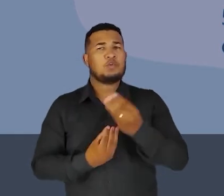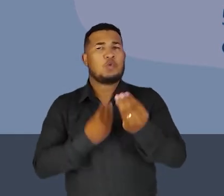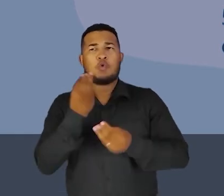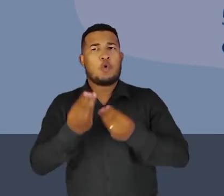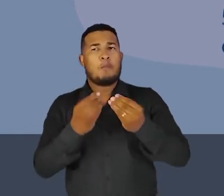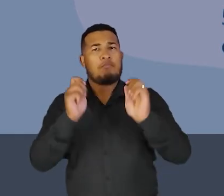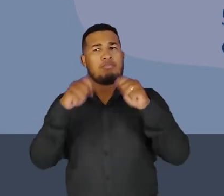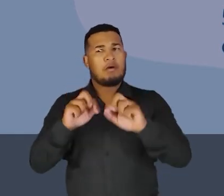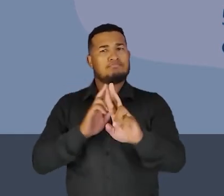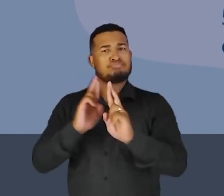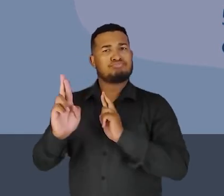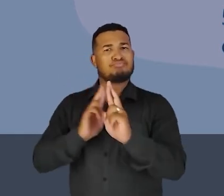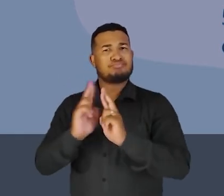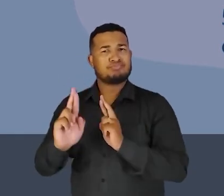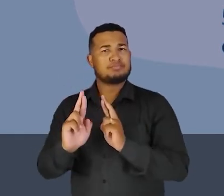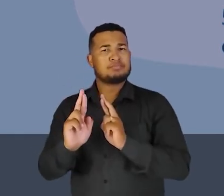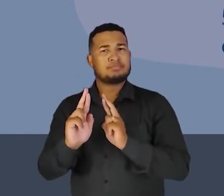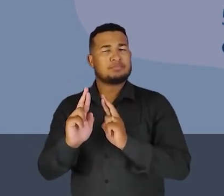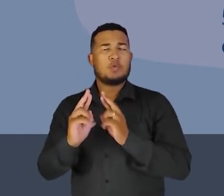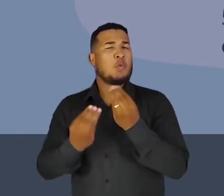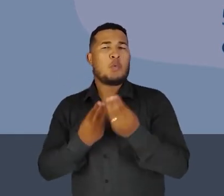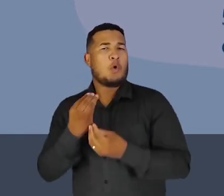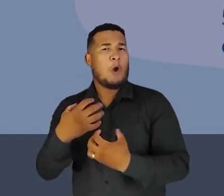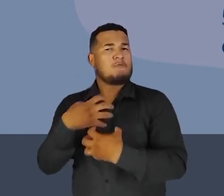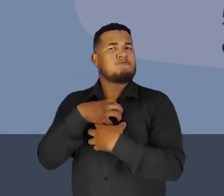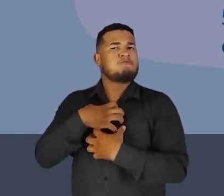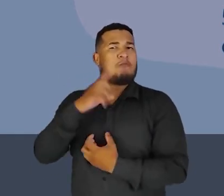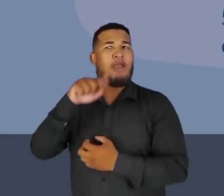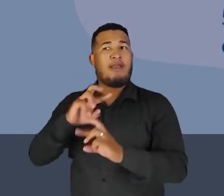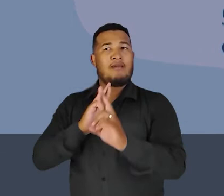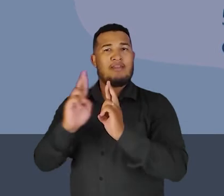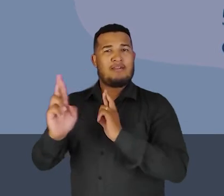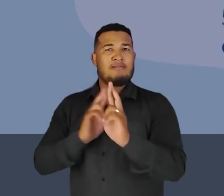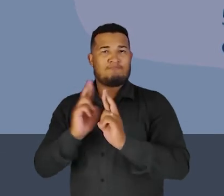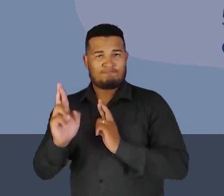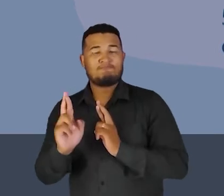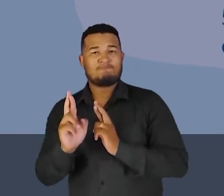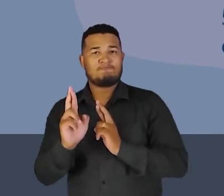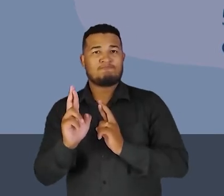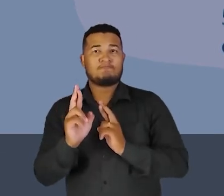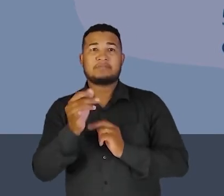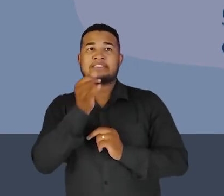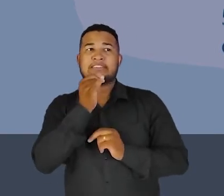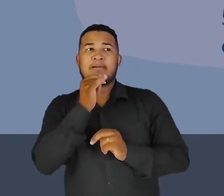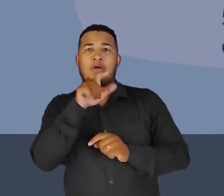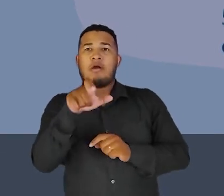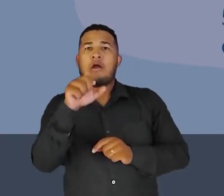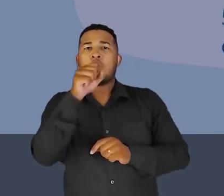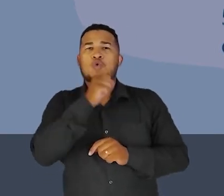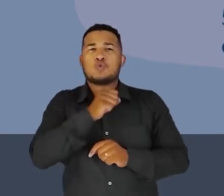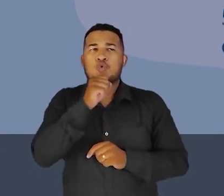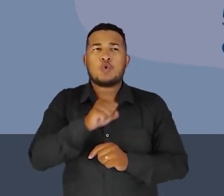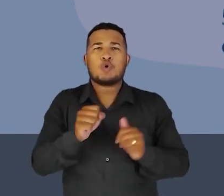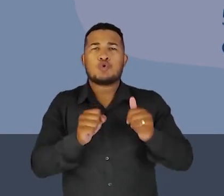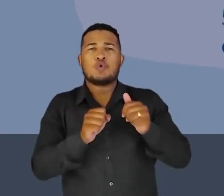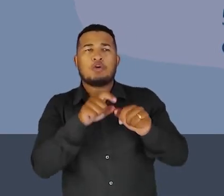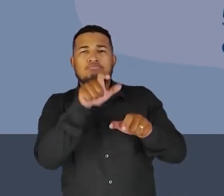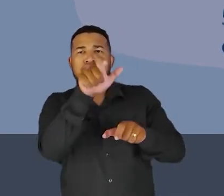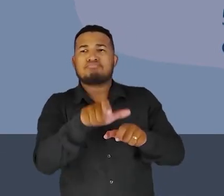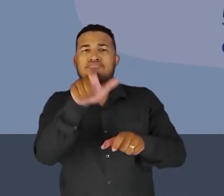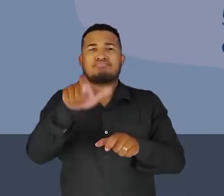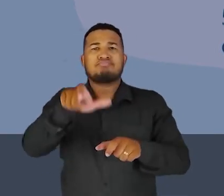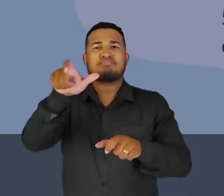você se relaciona com ele? Como você se relaciona com este idoso, com esta